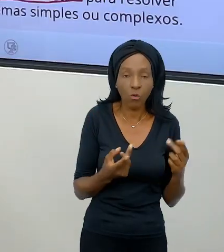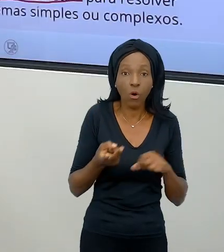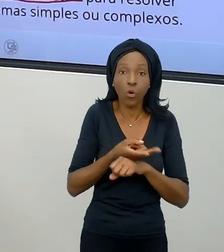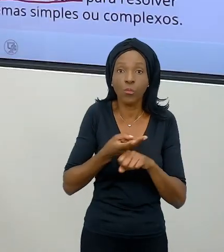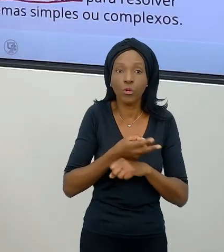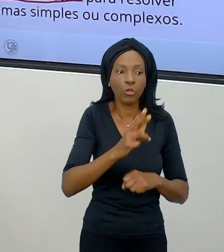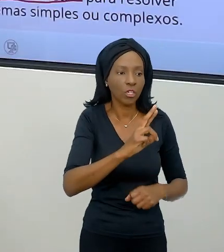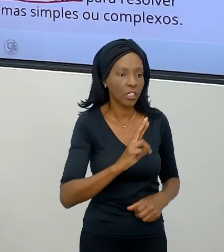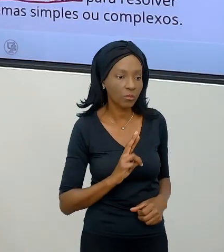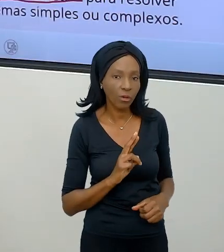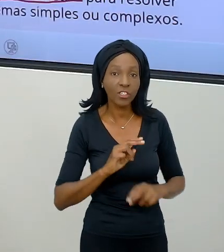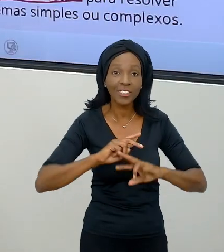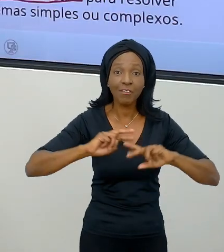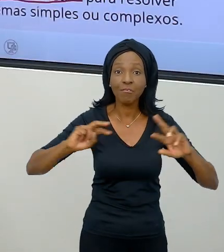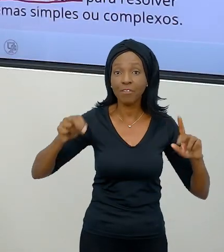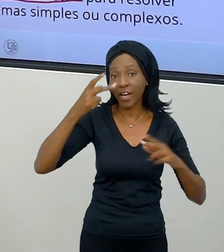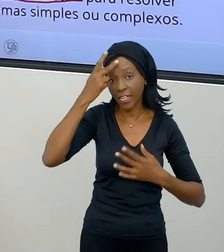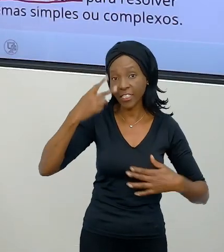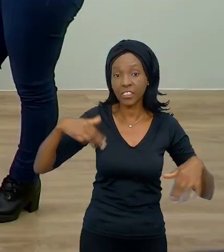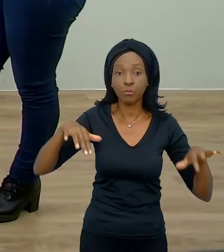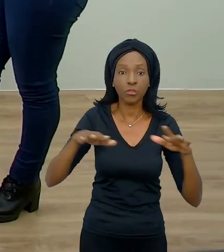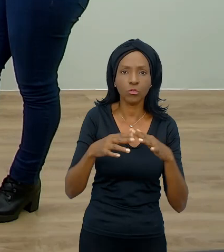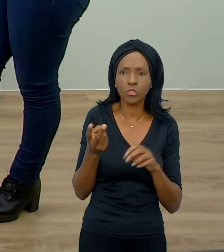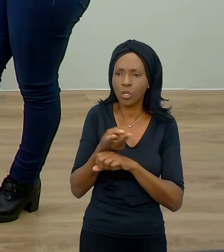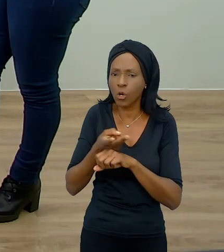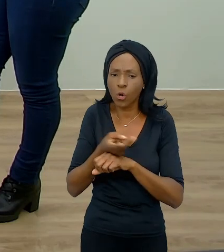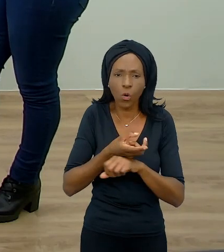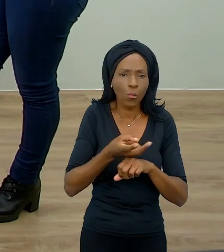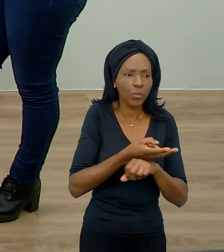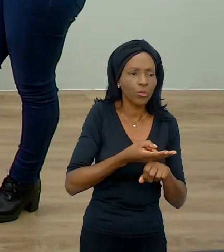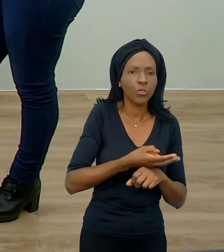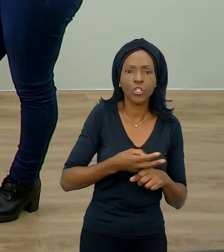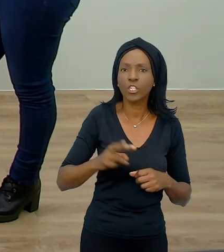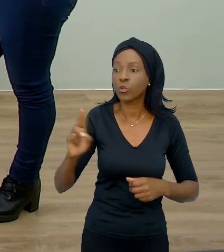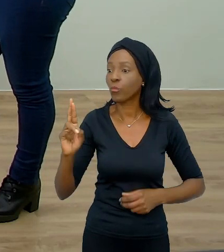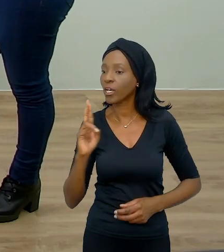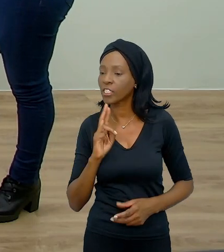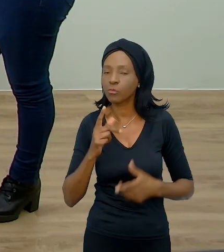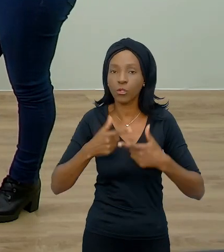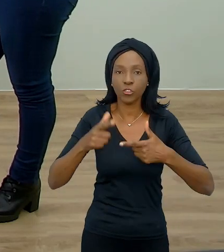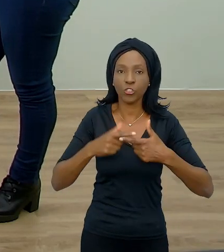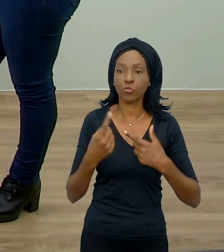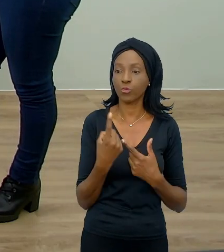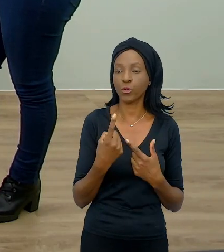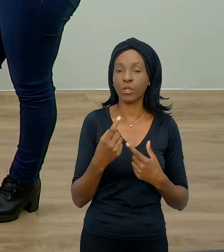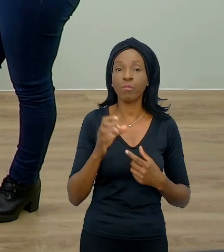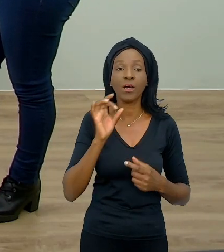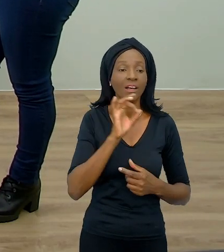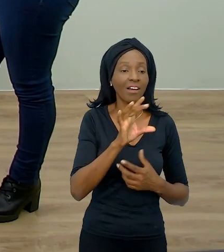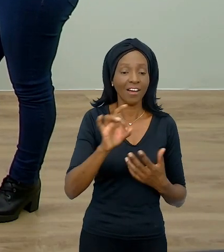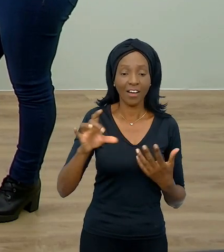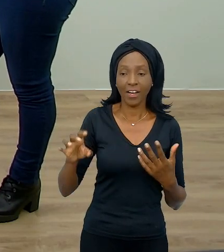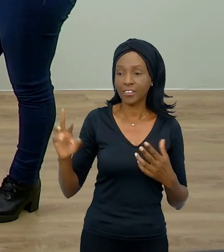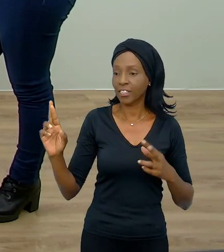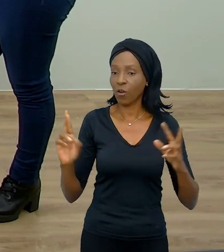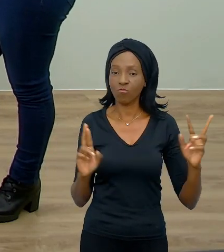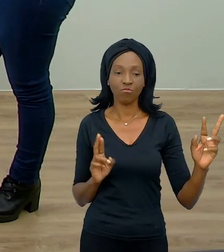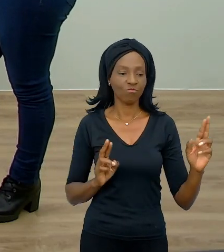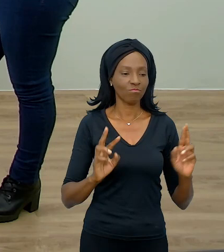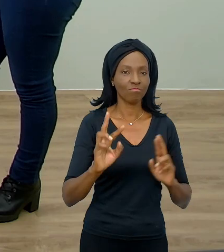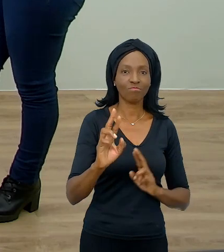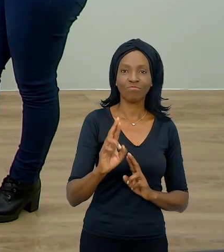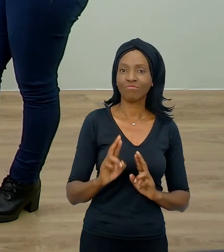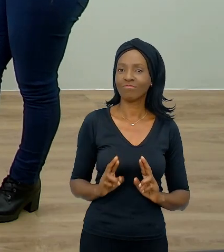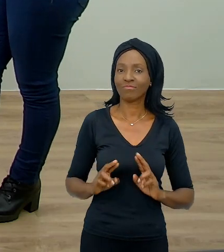então você tem várias pessoas buscando resolver um problema e pode chegar a um resultado ou a